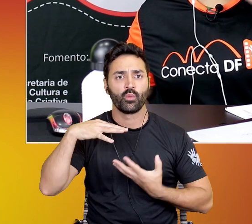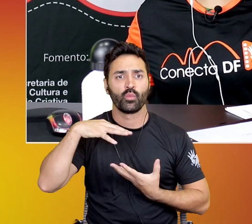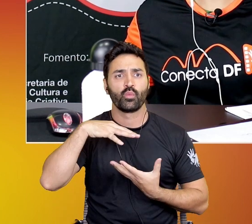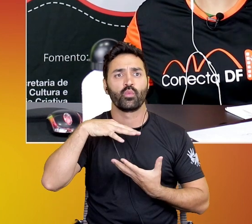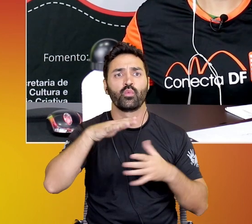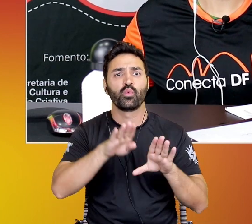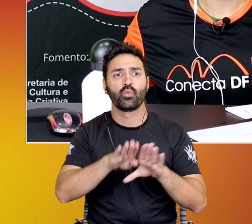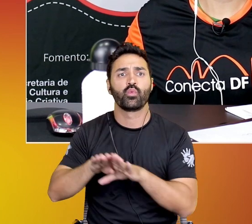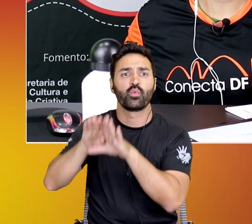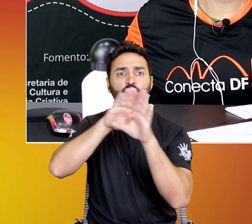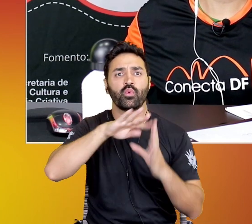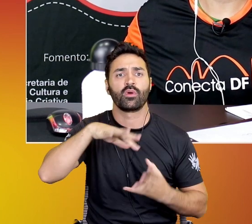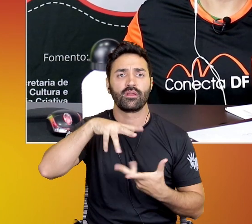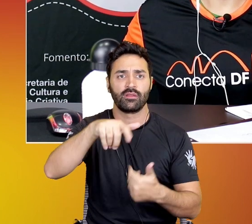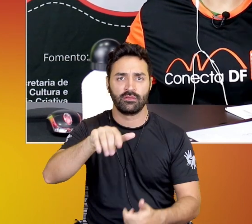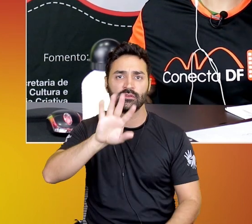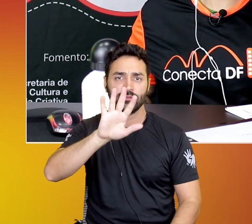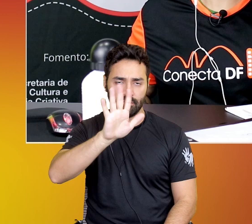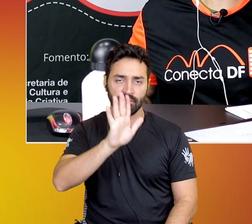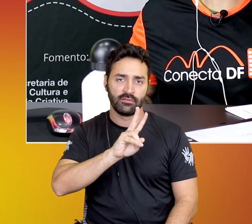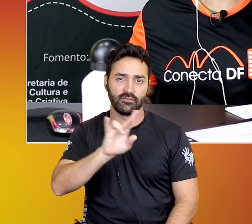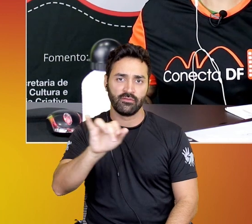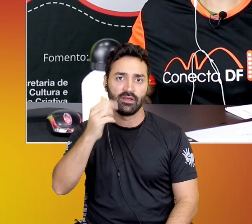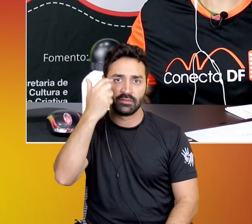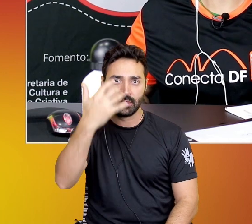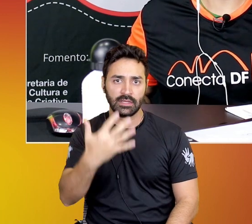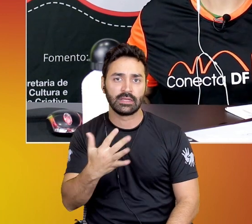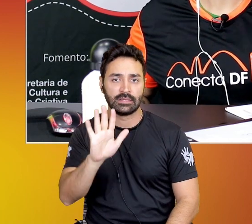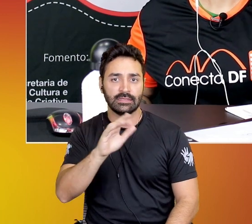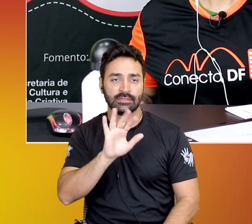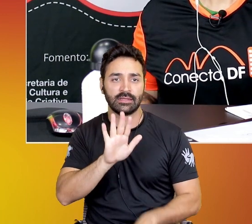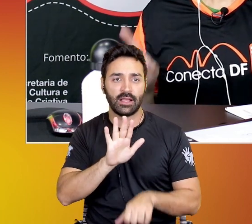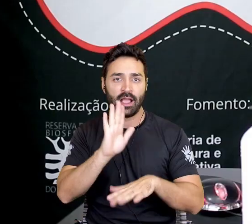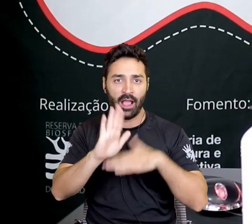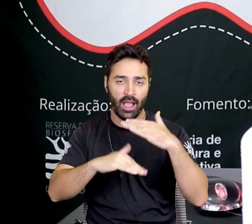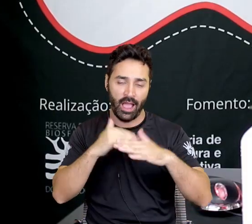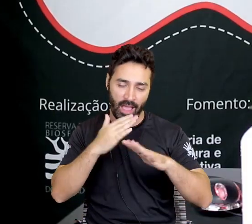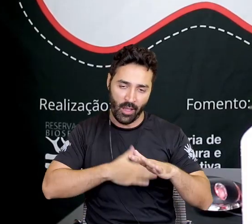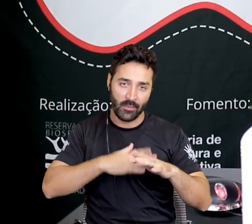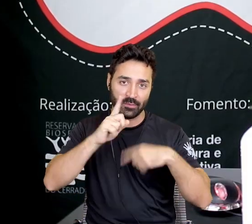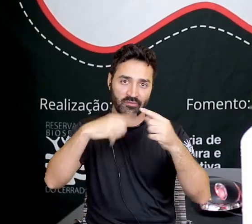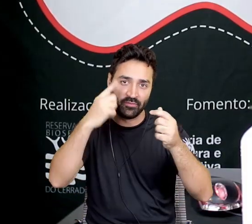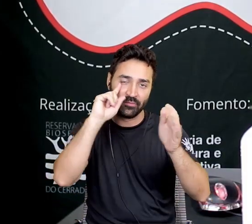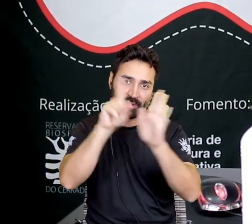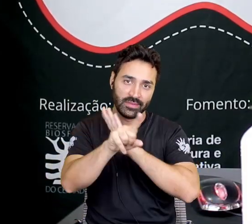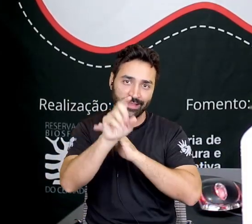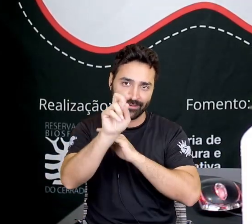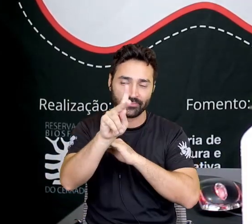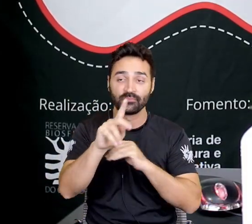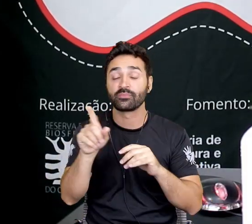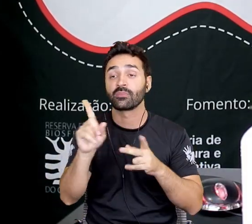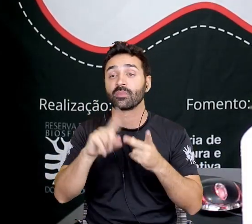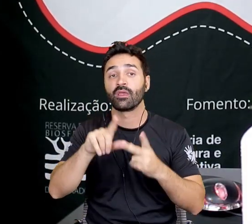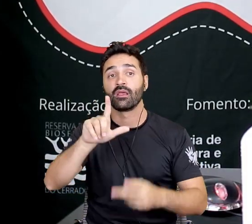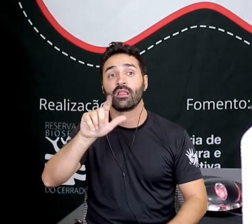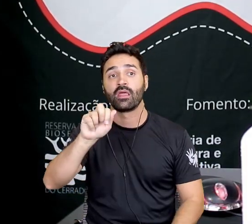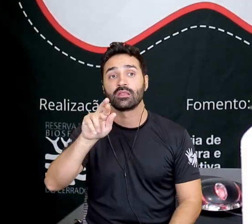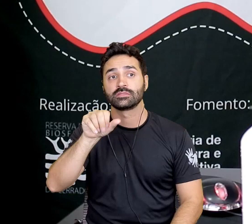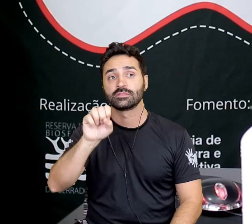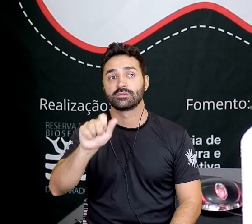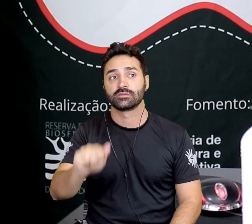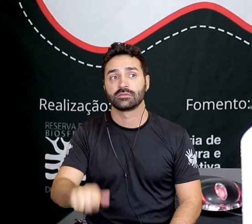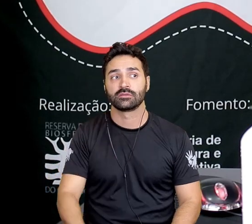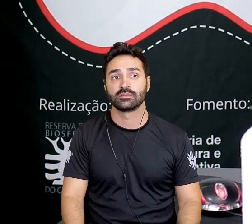Vamos falar sobre isso já já. Segura sua pergunta aí. Larissa Beatriz.